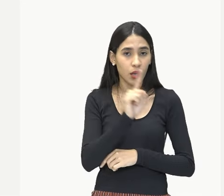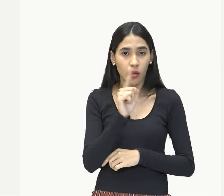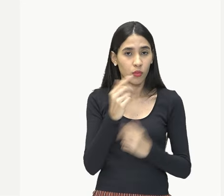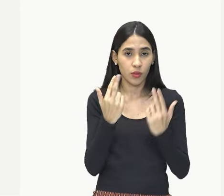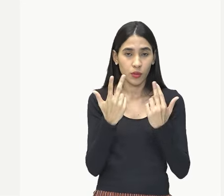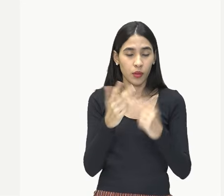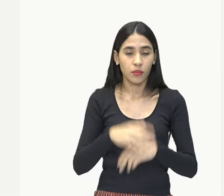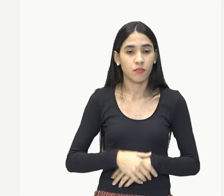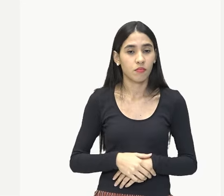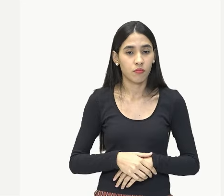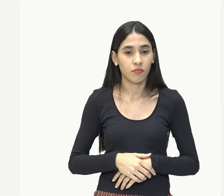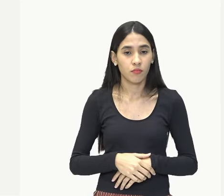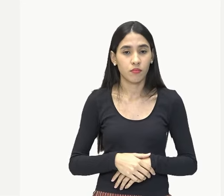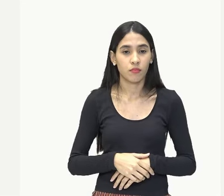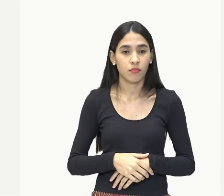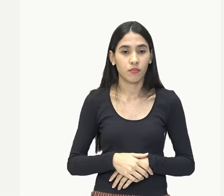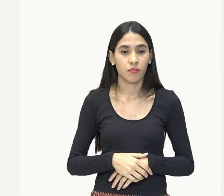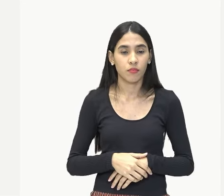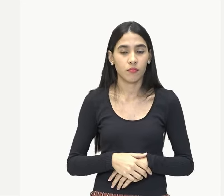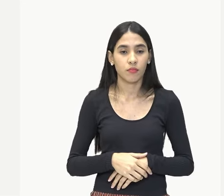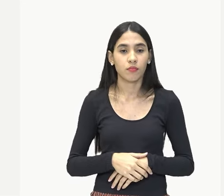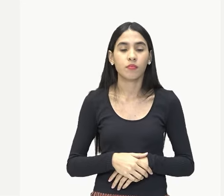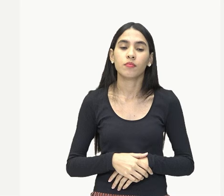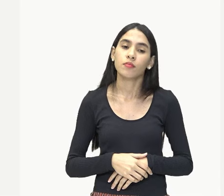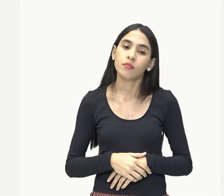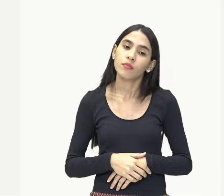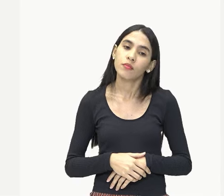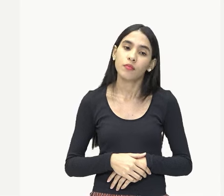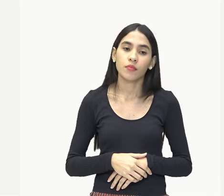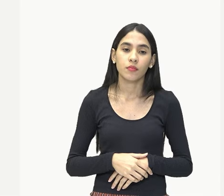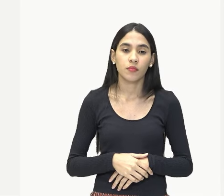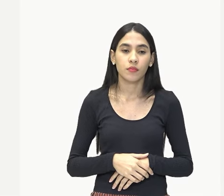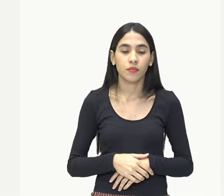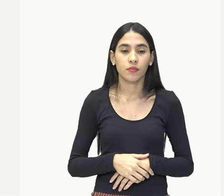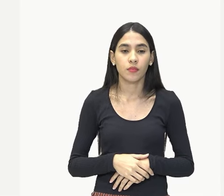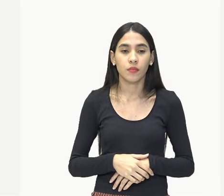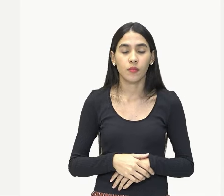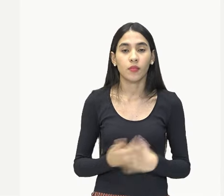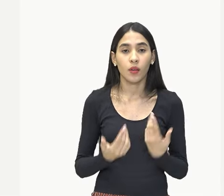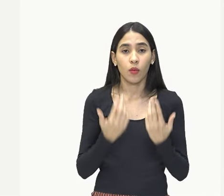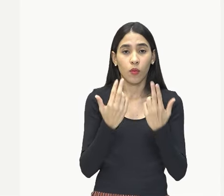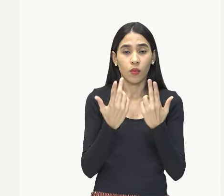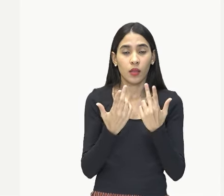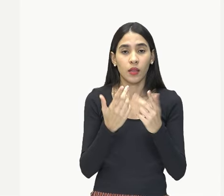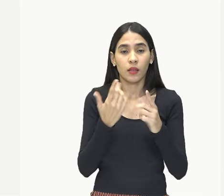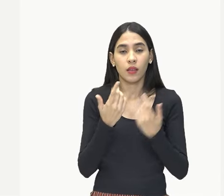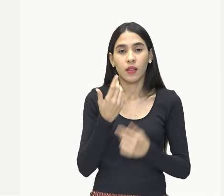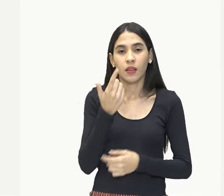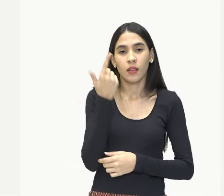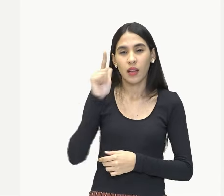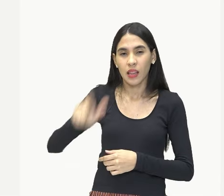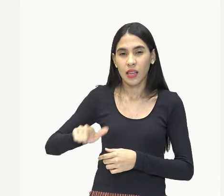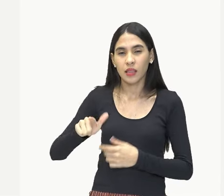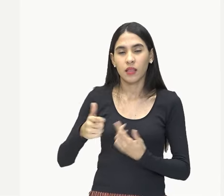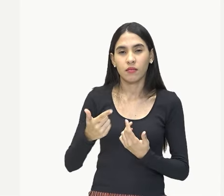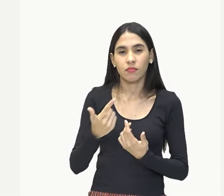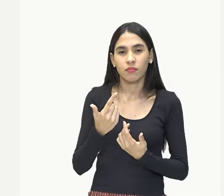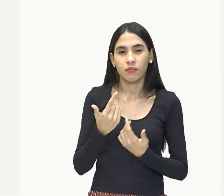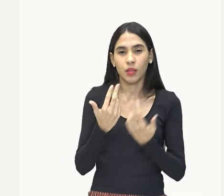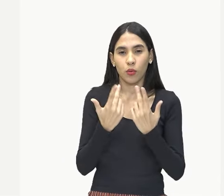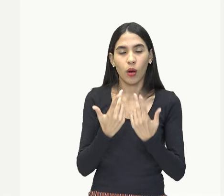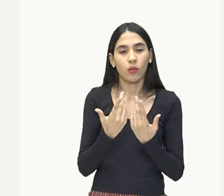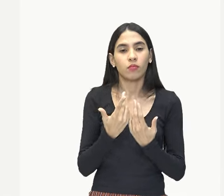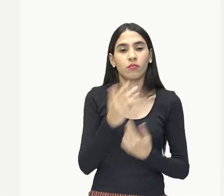posso fazer, professora? Pode sim. Você vai repetir todas as letras que aparecem aí, o x e